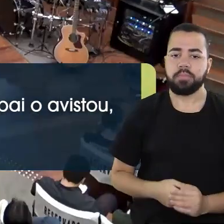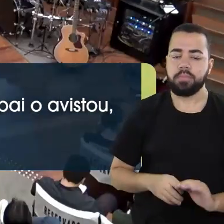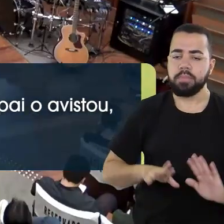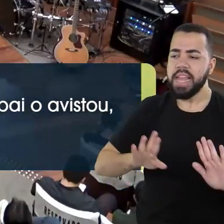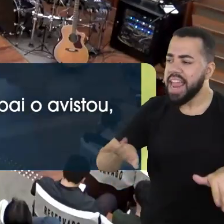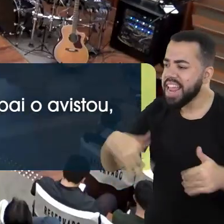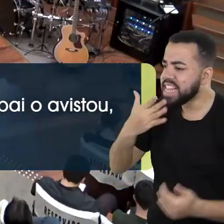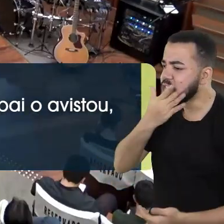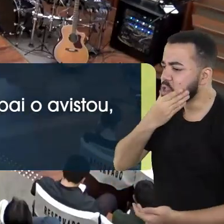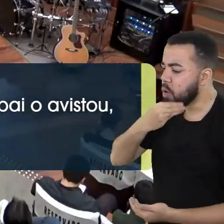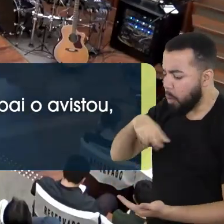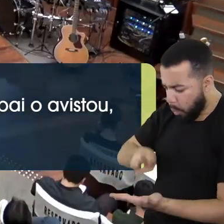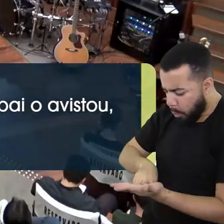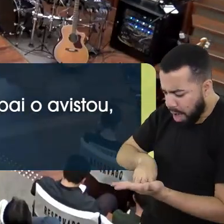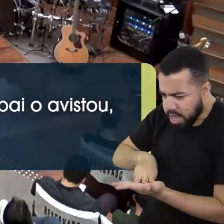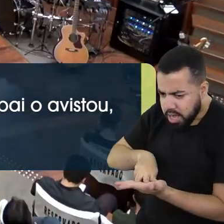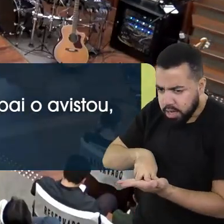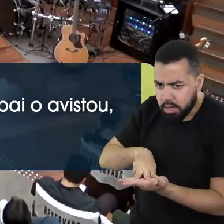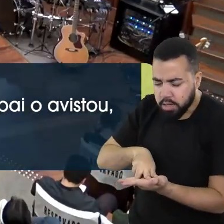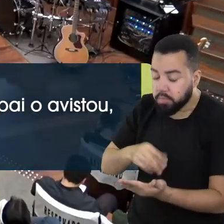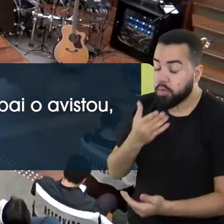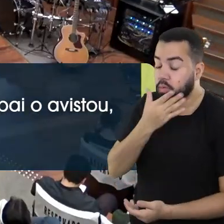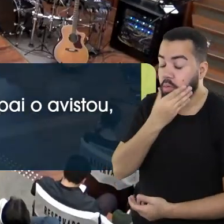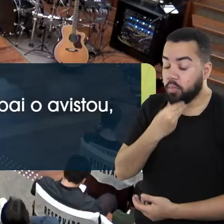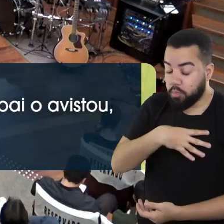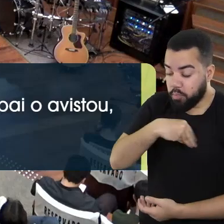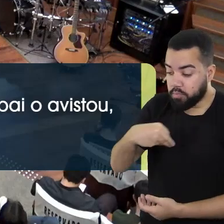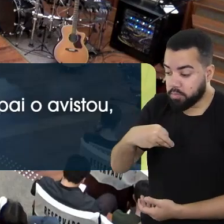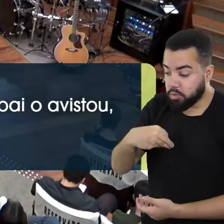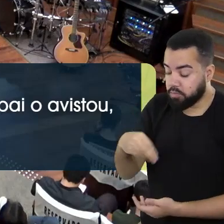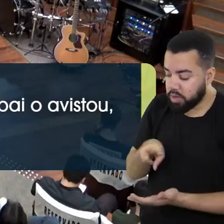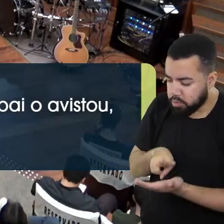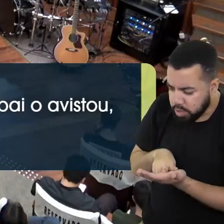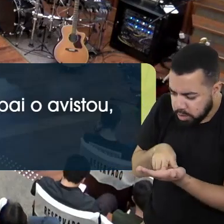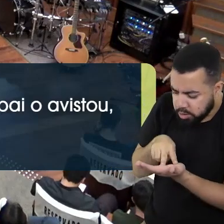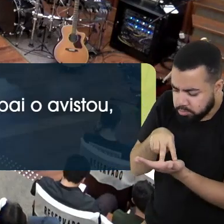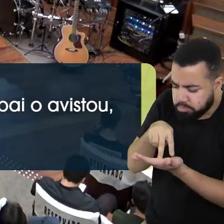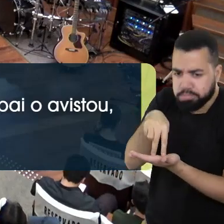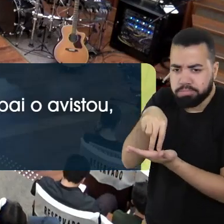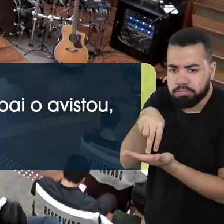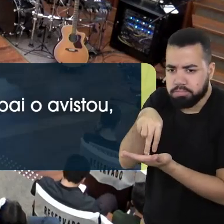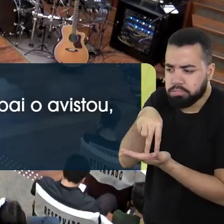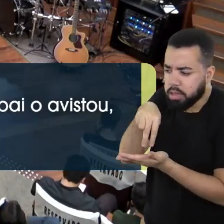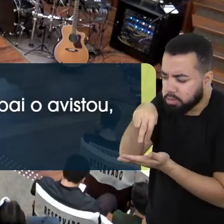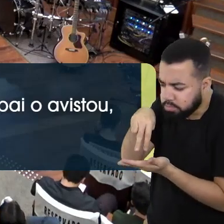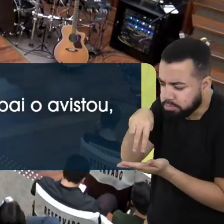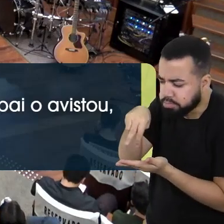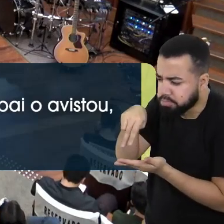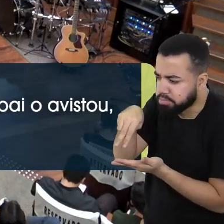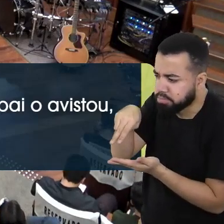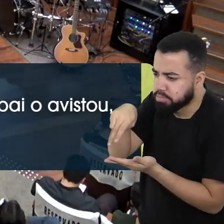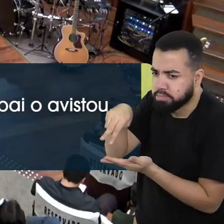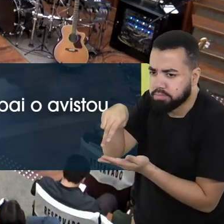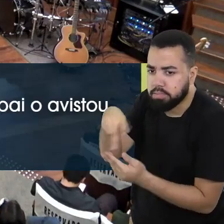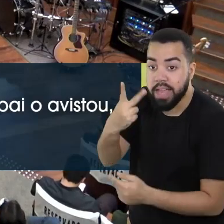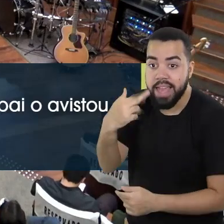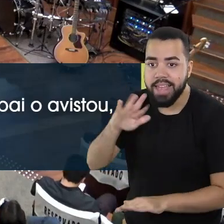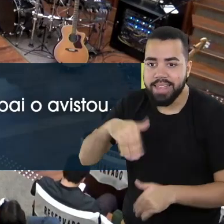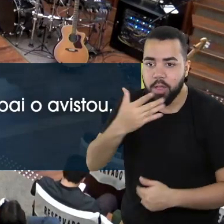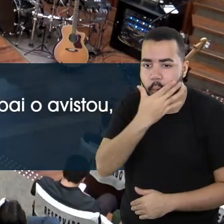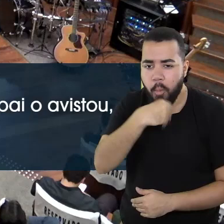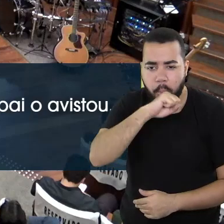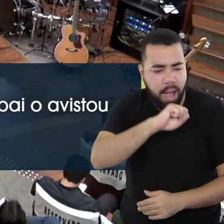E levantando-se foi para seu pai. Vinha ele ainda longe, quando seu pai o